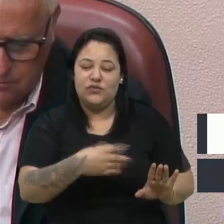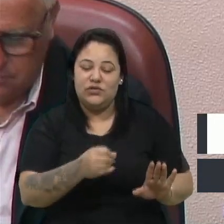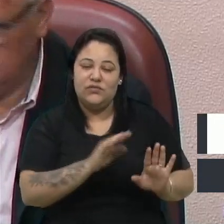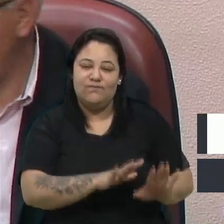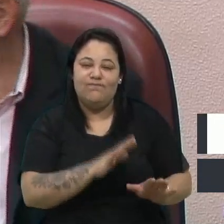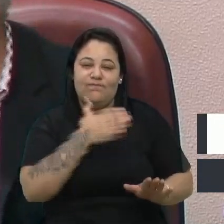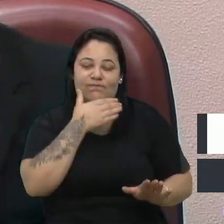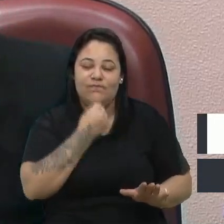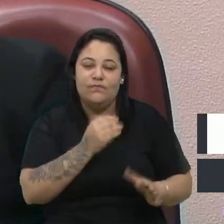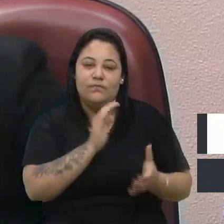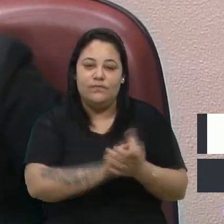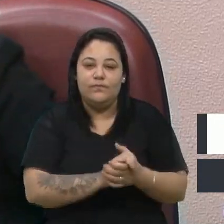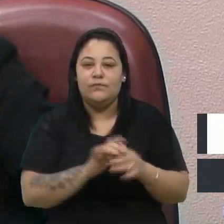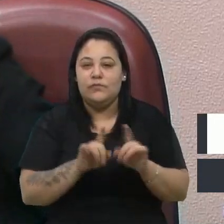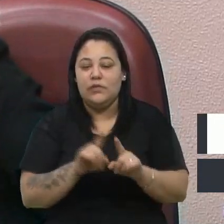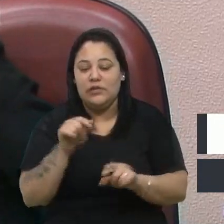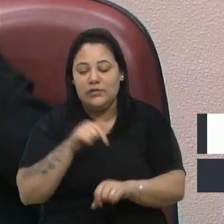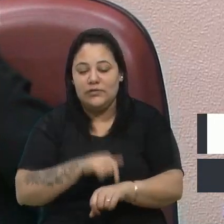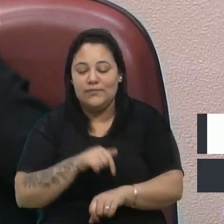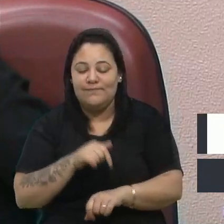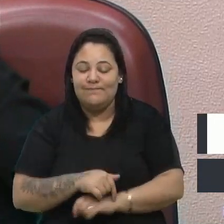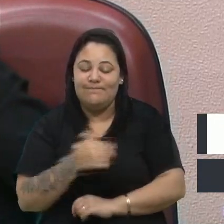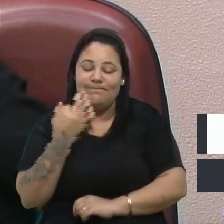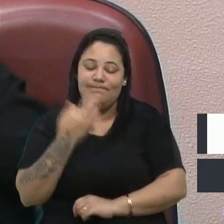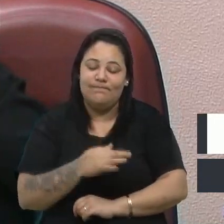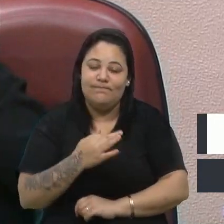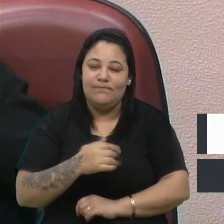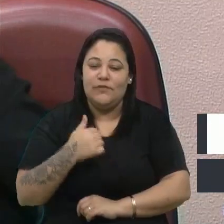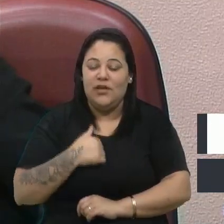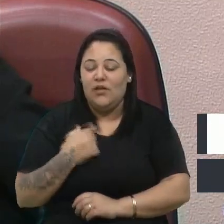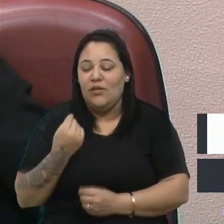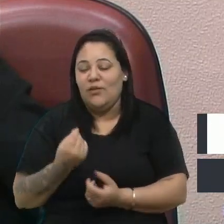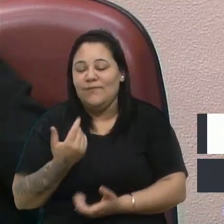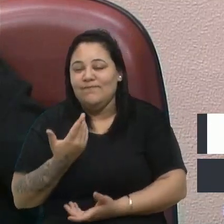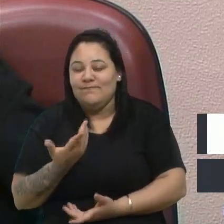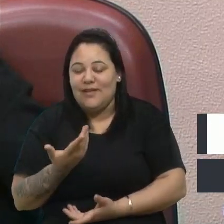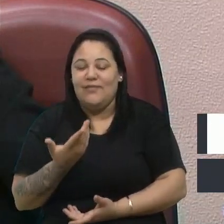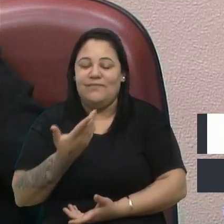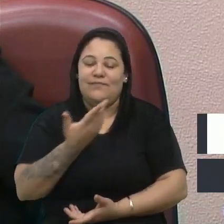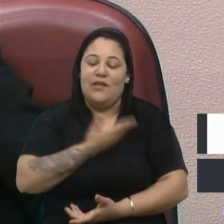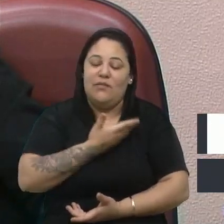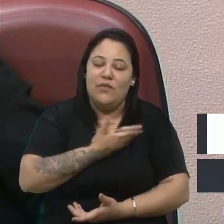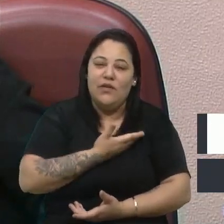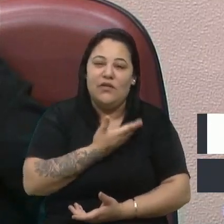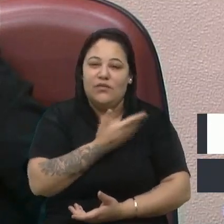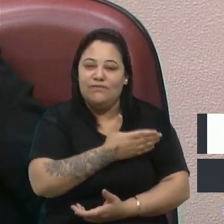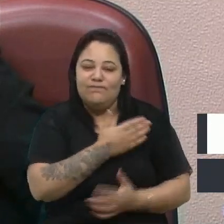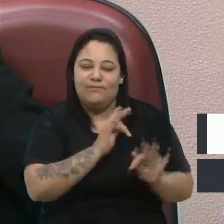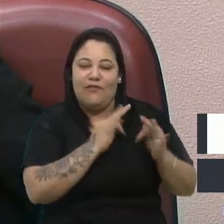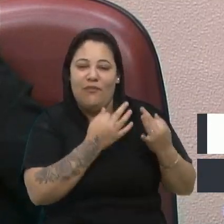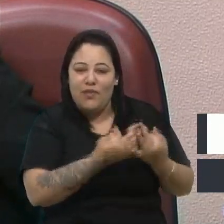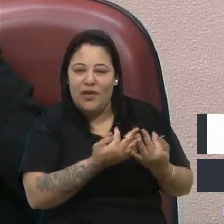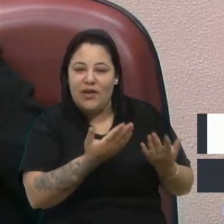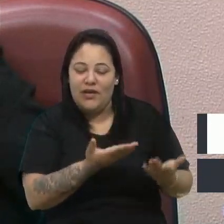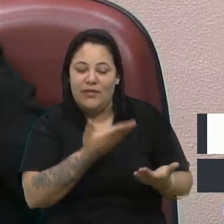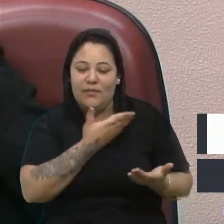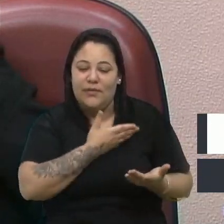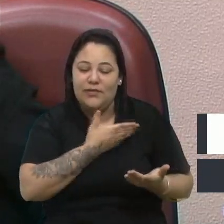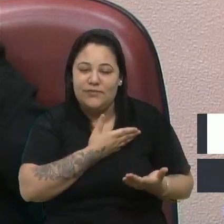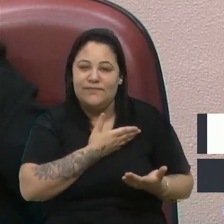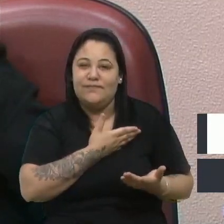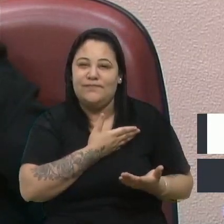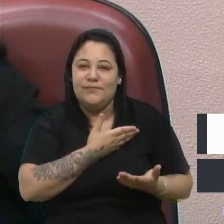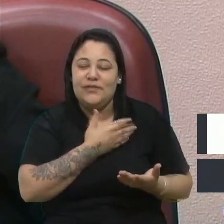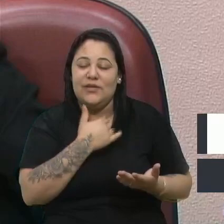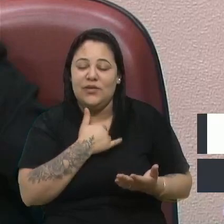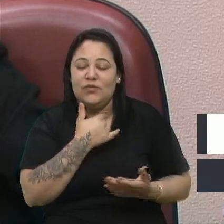esposo, e nesse momento de dor, eu, como amigo da família, amigo dele, fiquei consternado com o